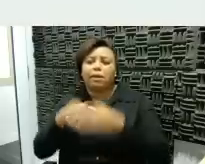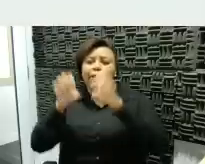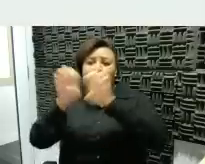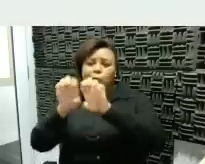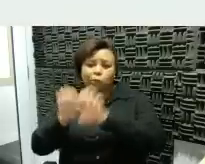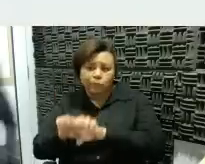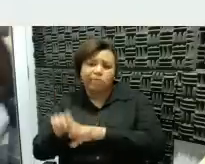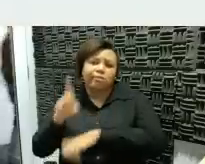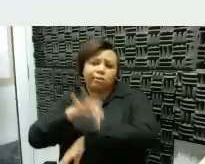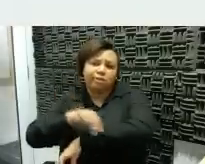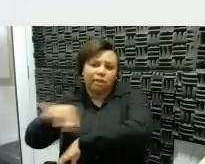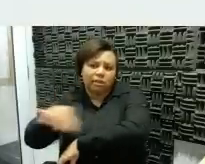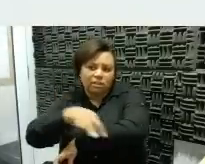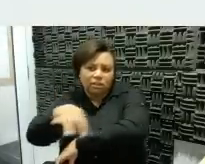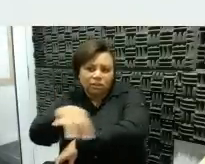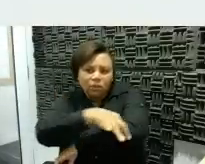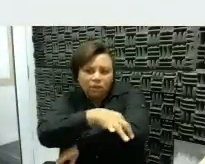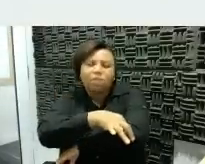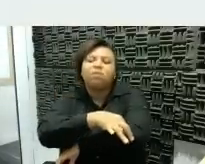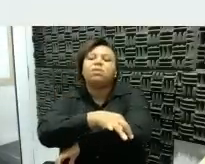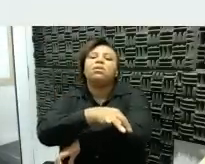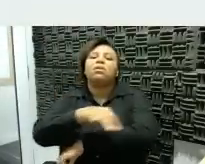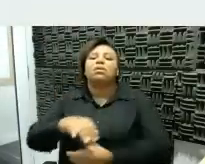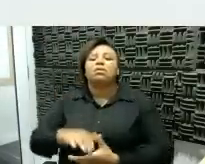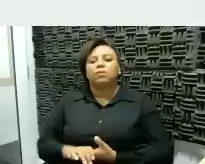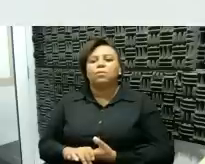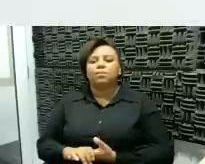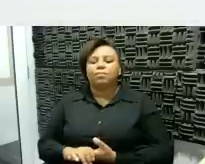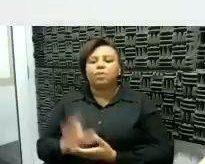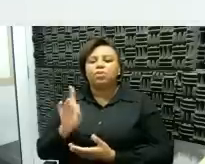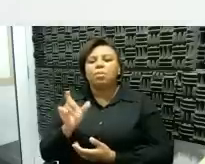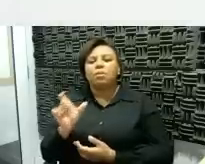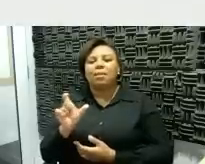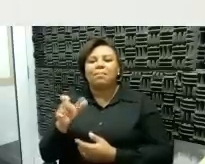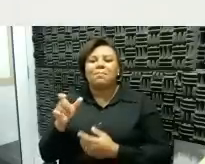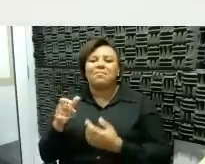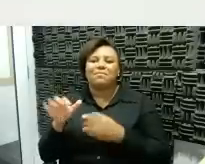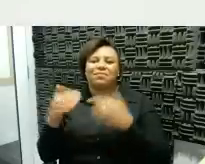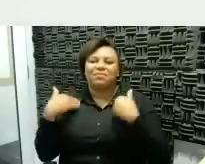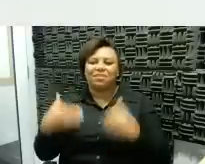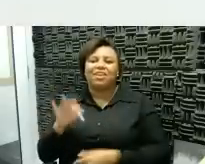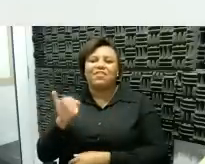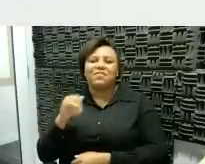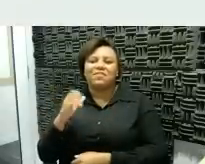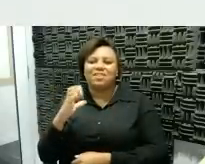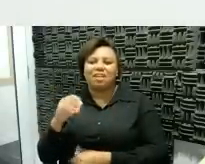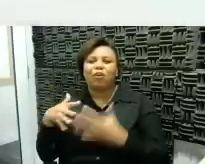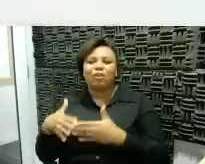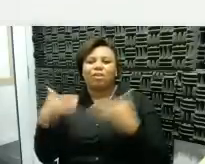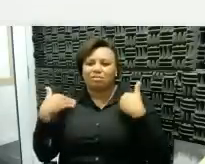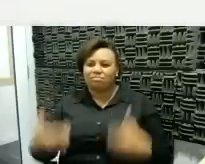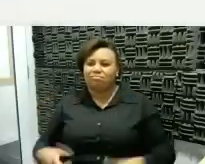botar aqui arquitetônicas eu só tinha escrito físicas ou arquitetônicas para não confundir com físico de corpo né então físicas ou